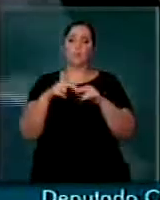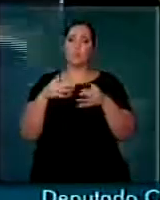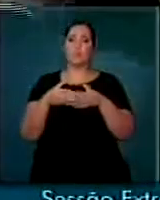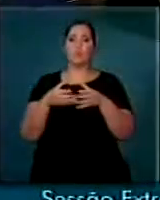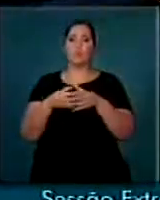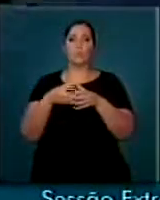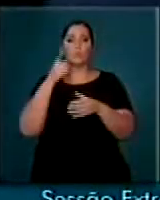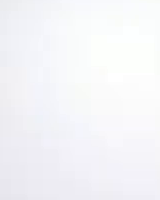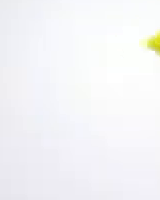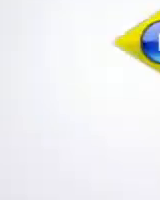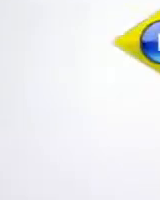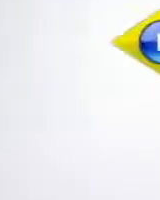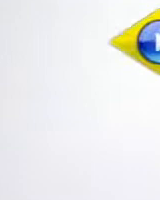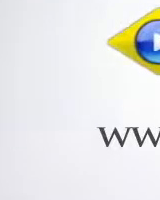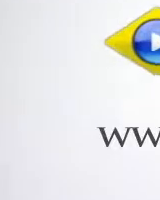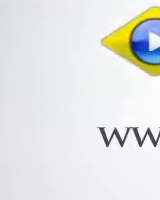votem sim sim